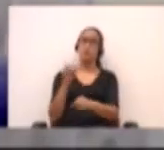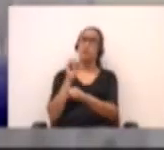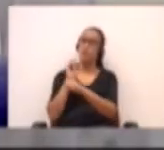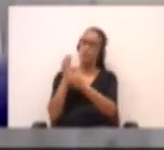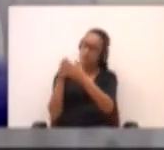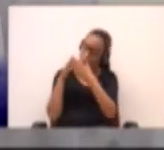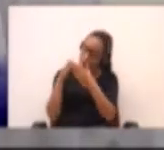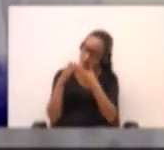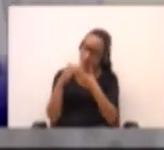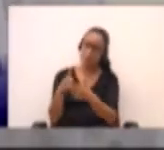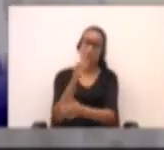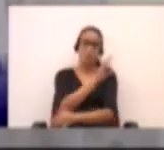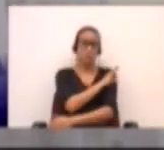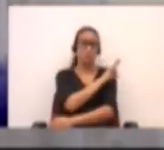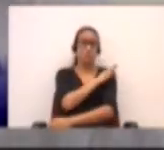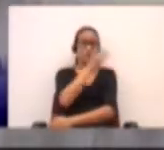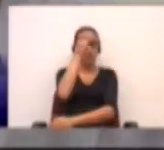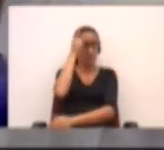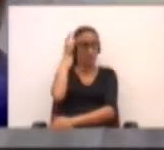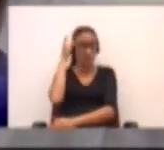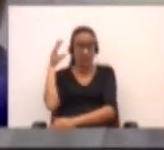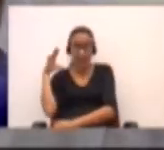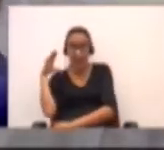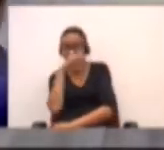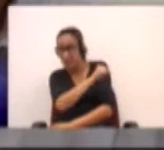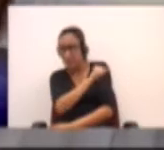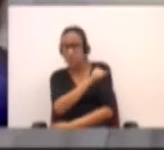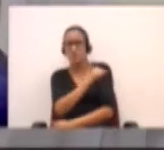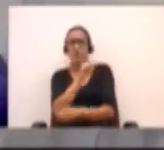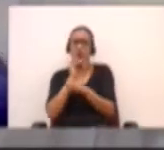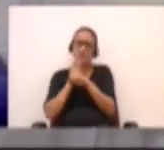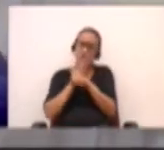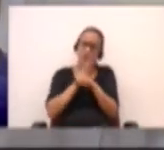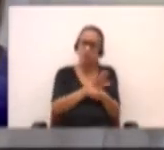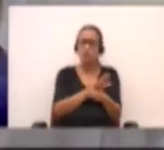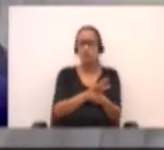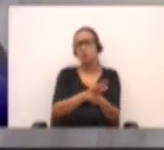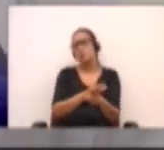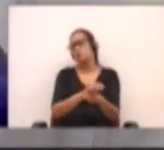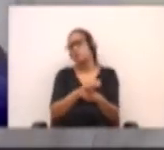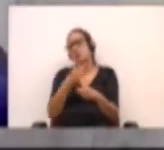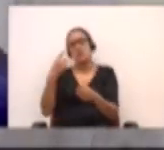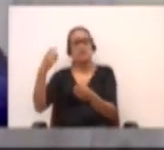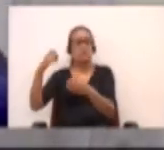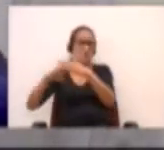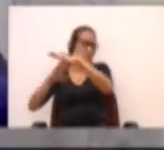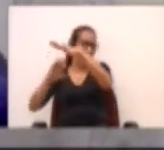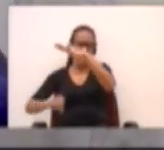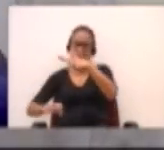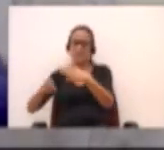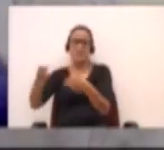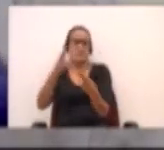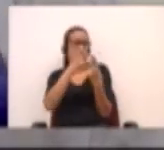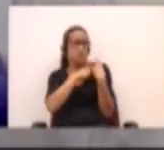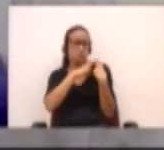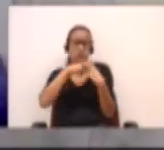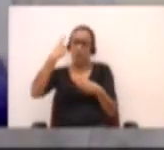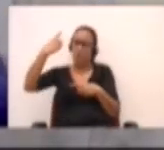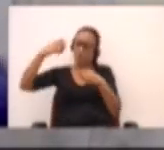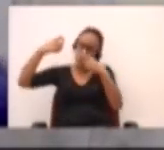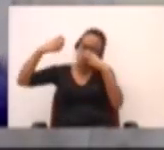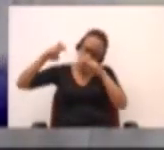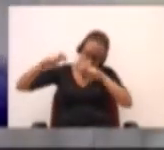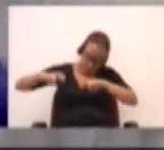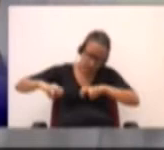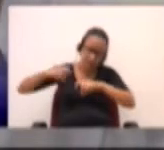ele viabilize o mais rápido possível essa possibilidade. Discuta com a Eletro, discuta com quem for necessário, para